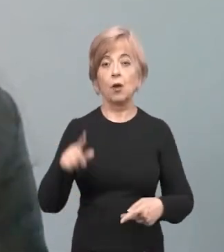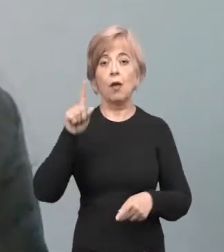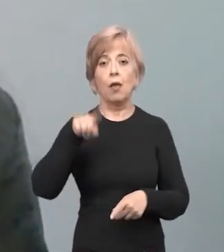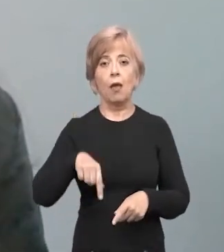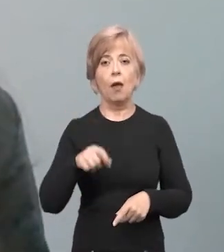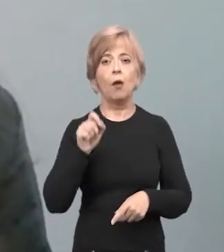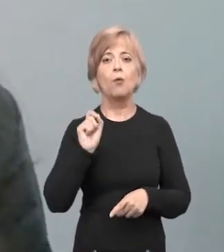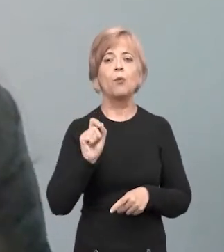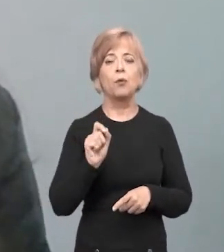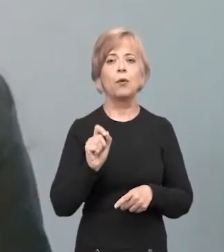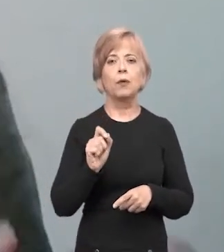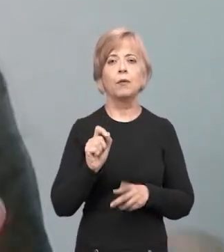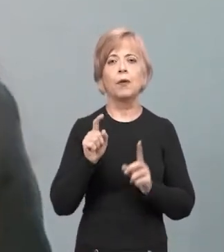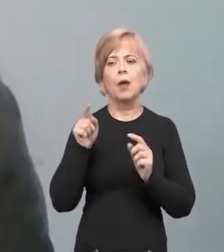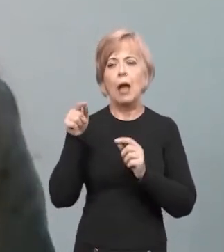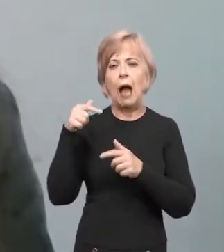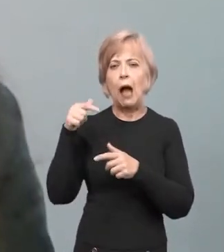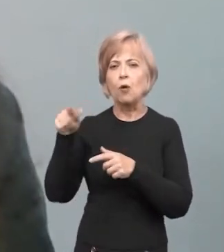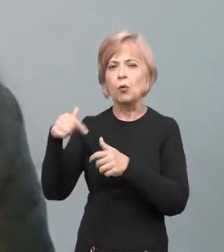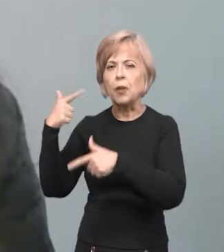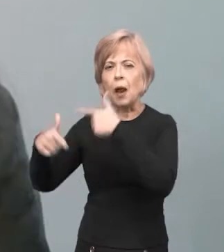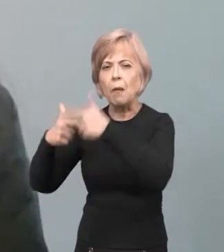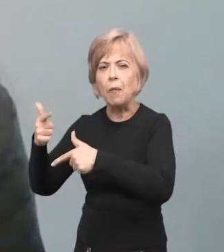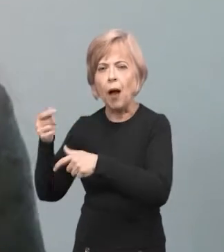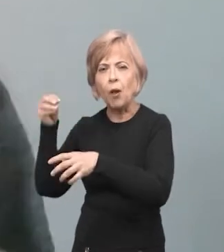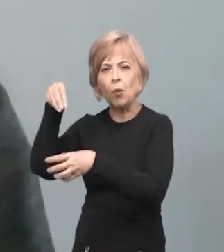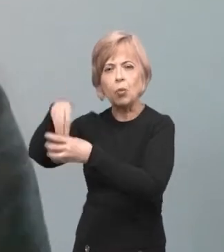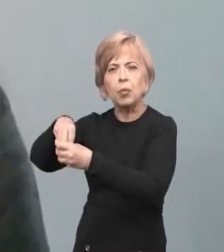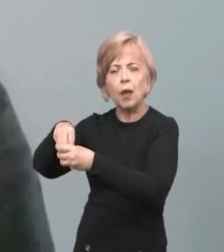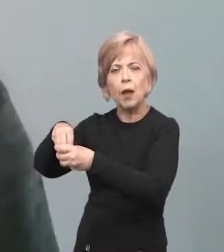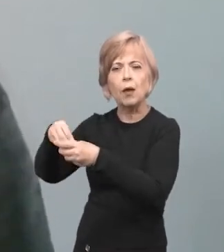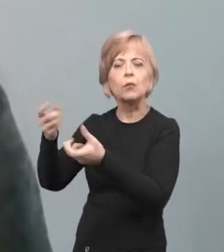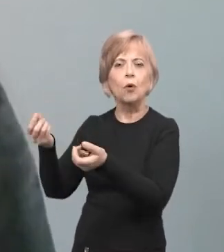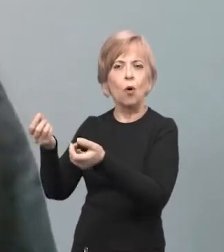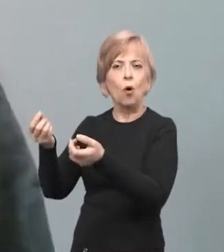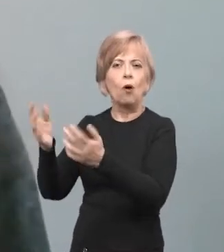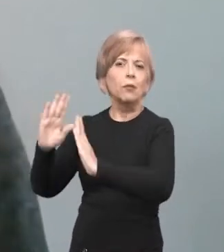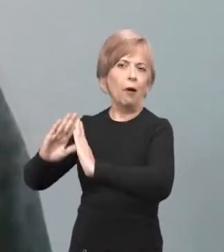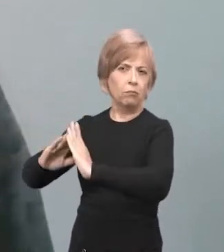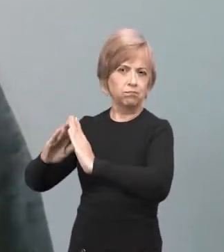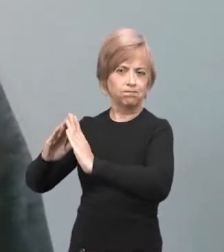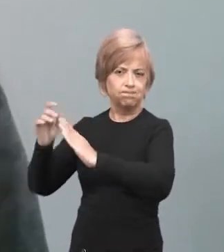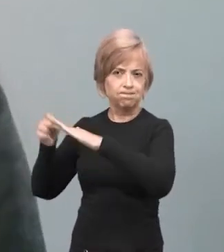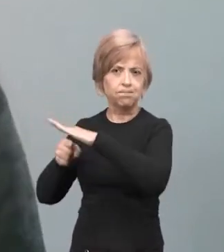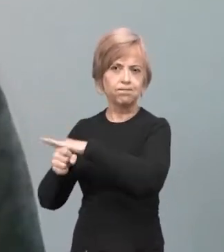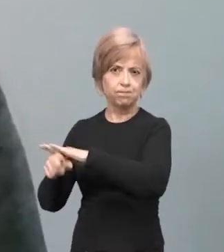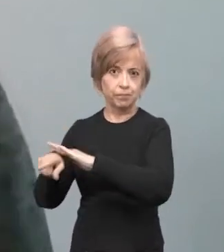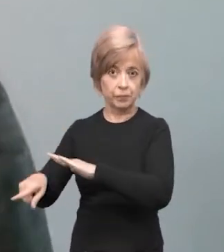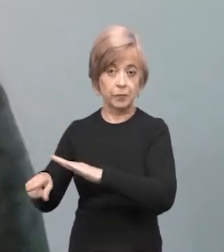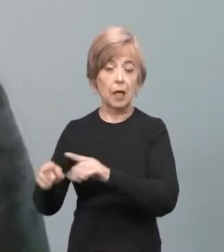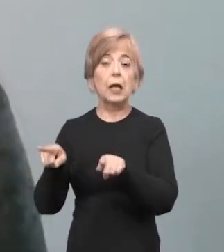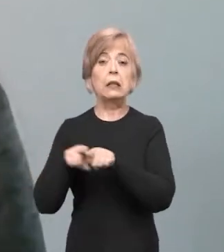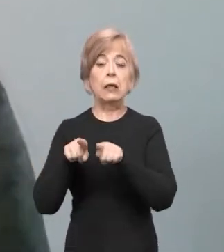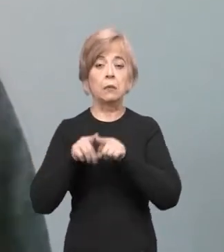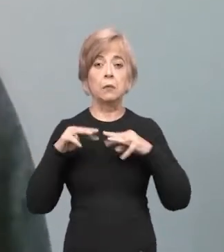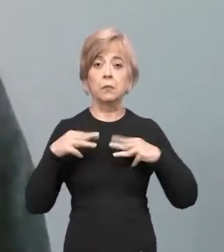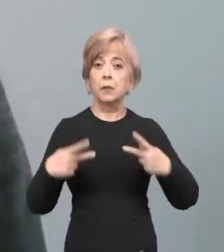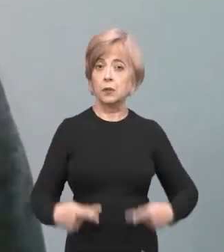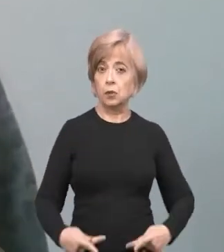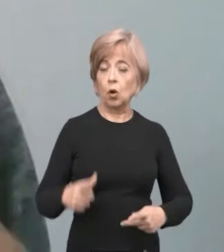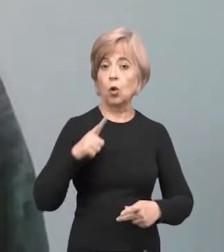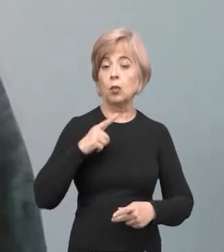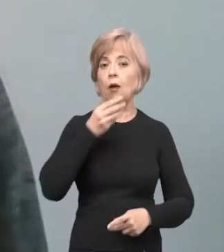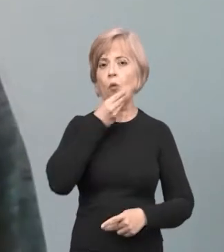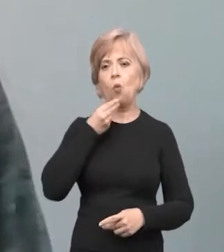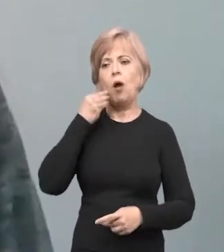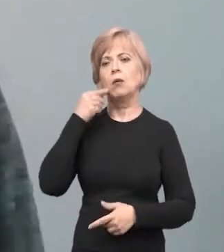em relação às suas atividades. Então, o promotor de justiça, ele tem como atribuição a promoção da